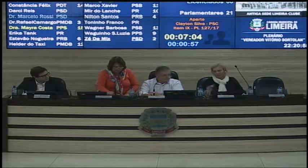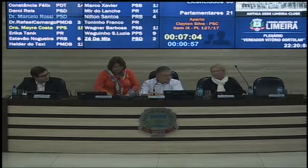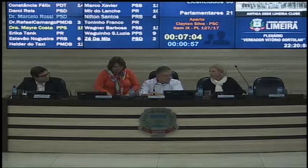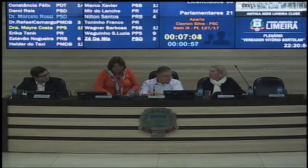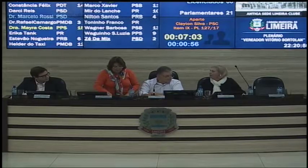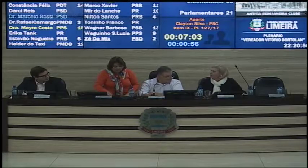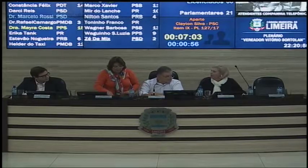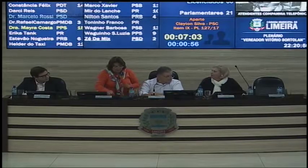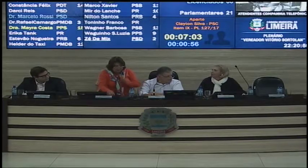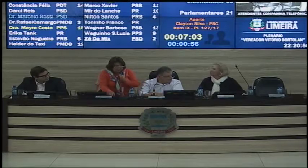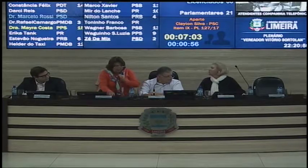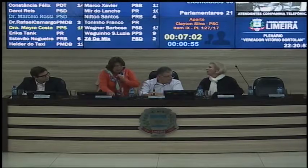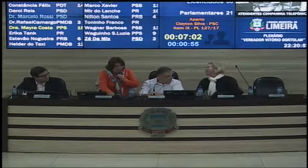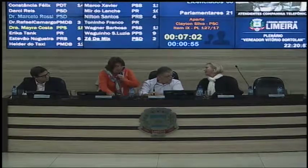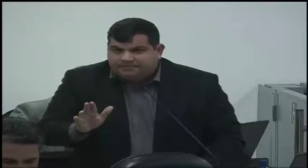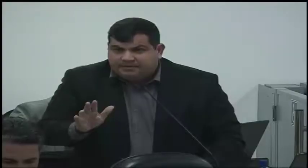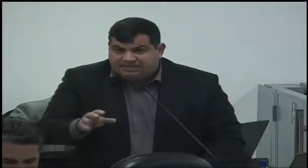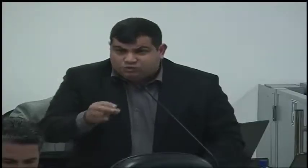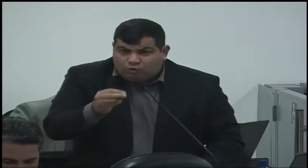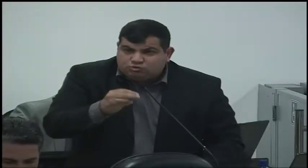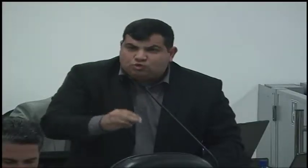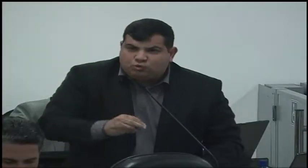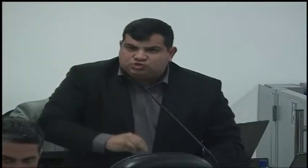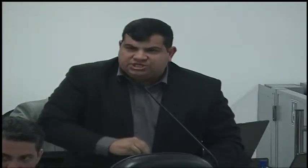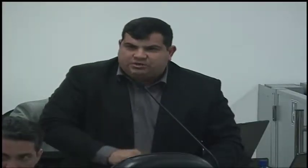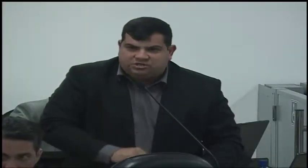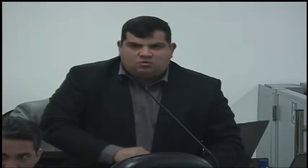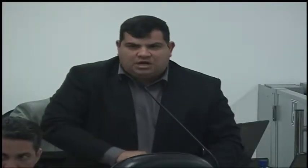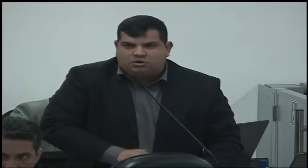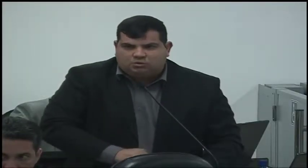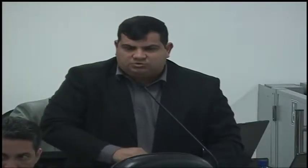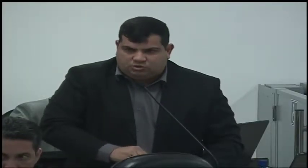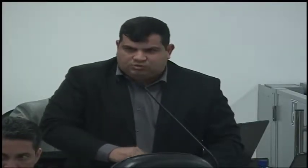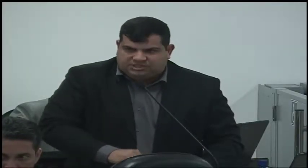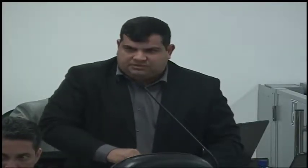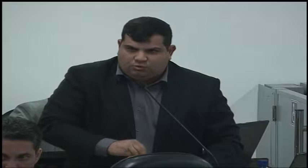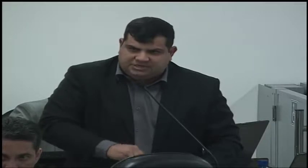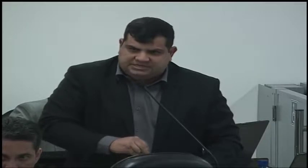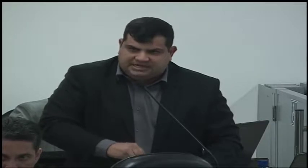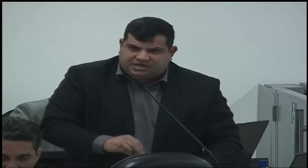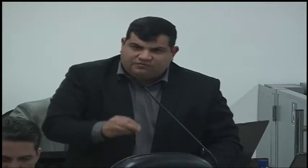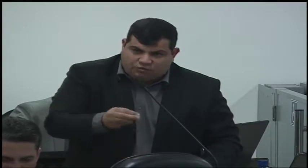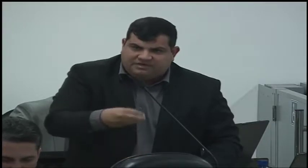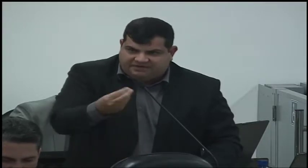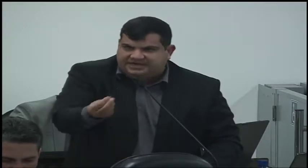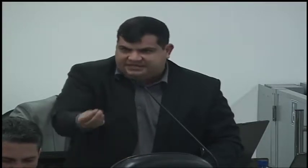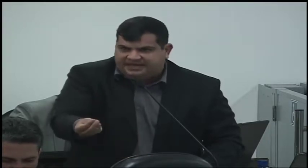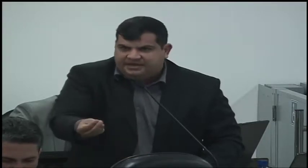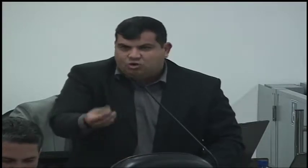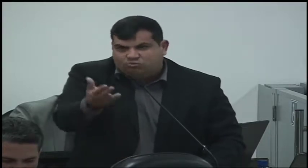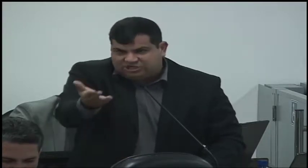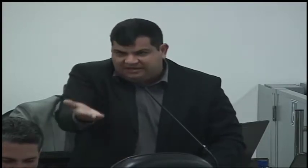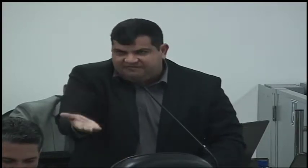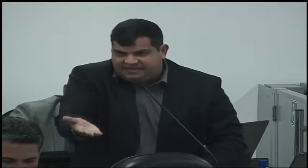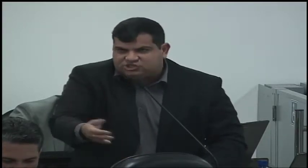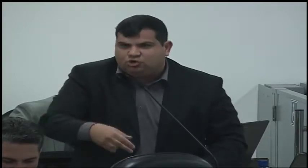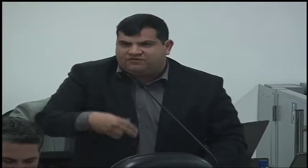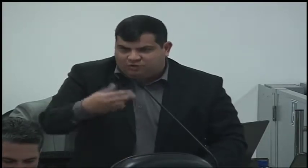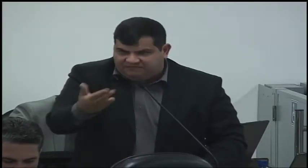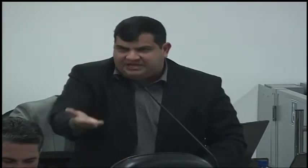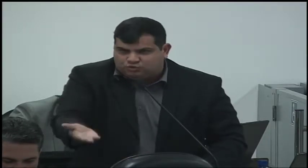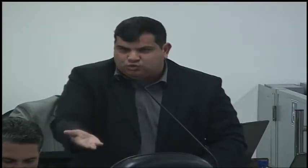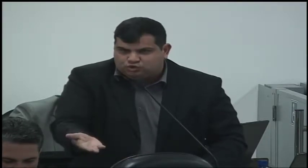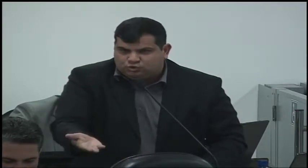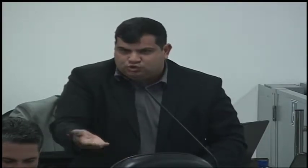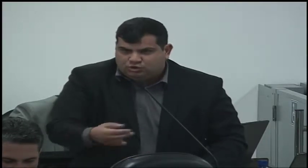eu não tenho o que contestar. Mas contra o conselho eu tenho algo a contestar que eu vou levar até, como já levei a senhora, e